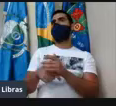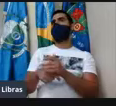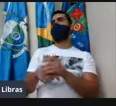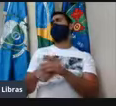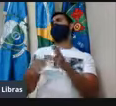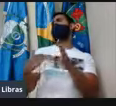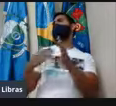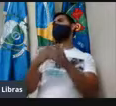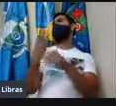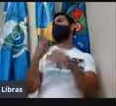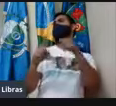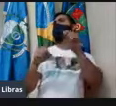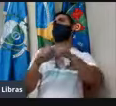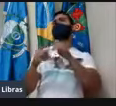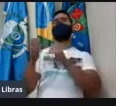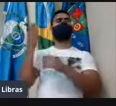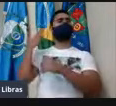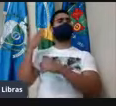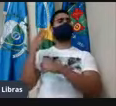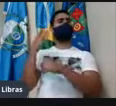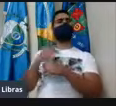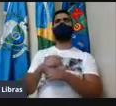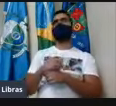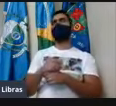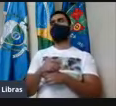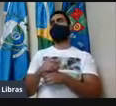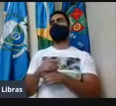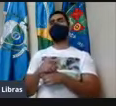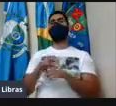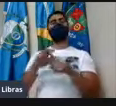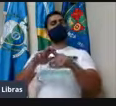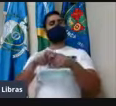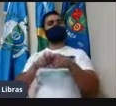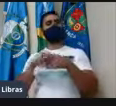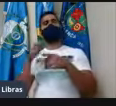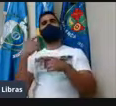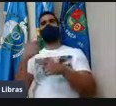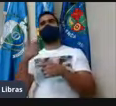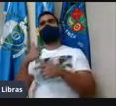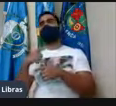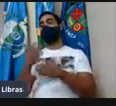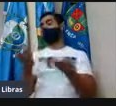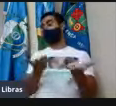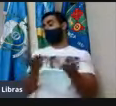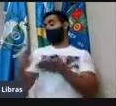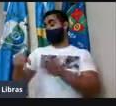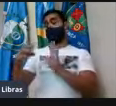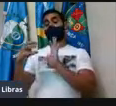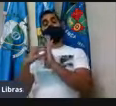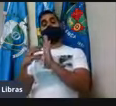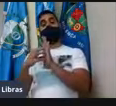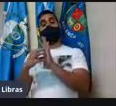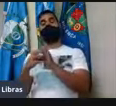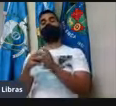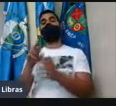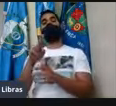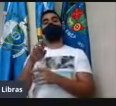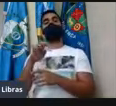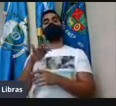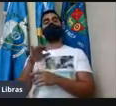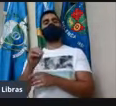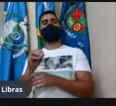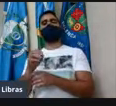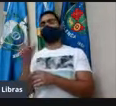até 3 meses atrás, vereador Marquinho. Por isso que não foi trazido para essa casa os recibos que